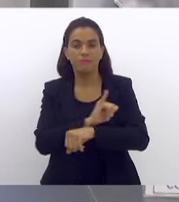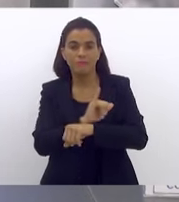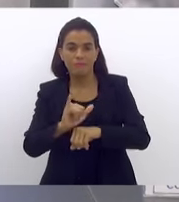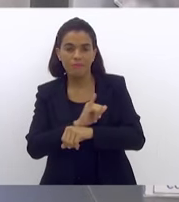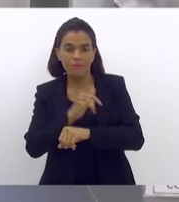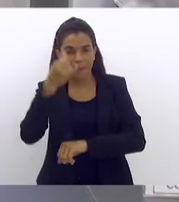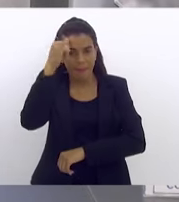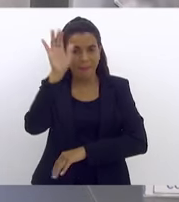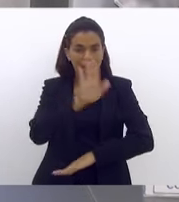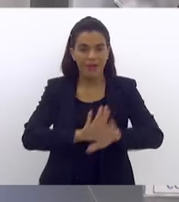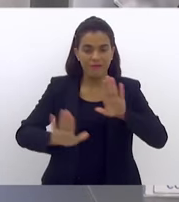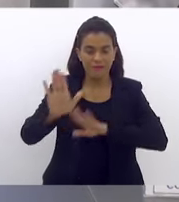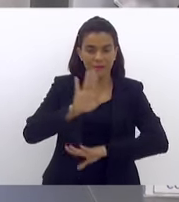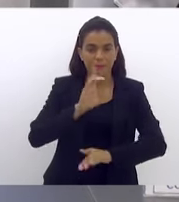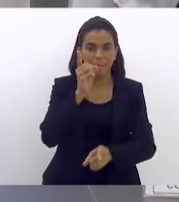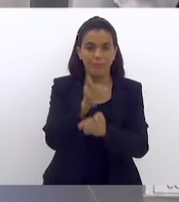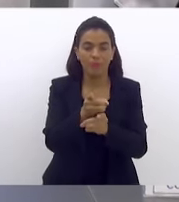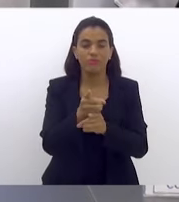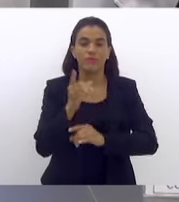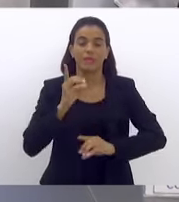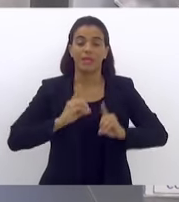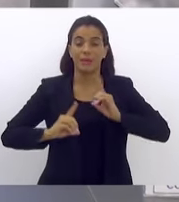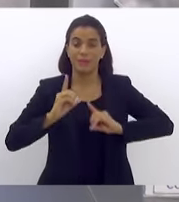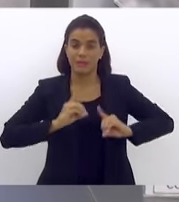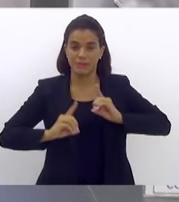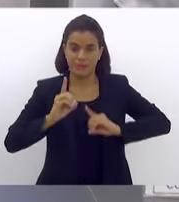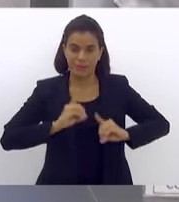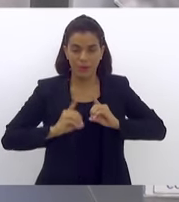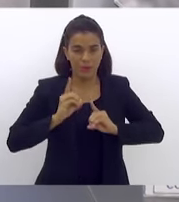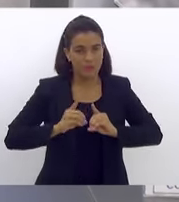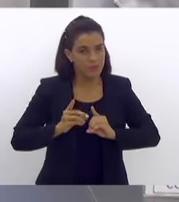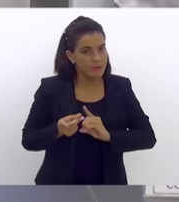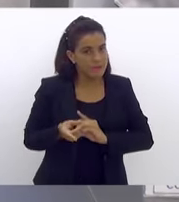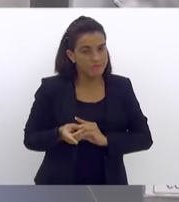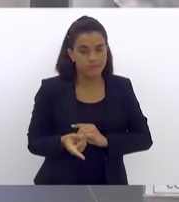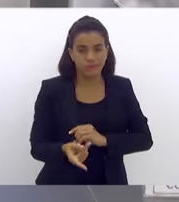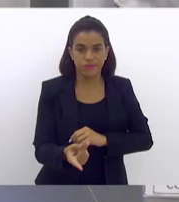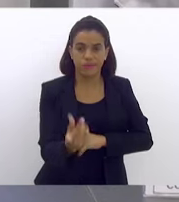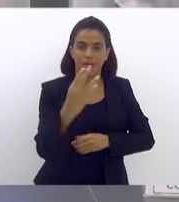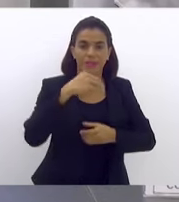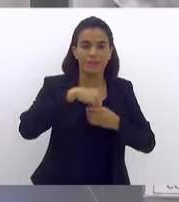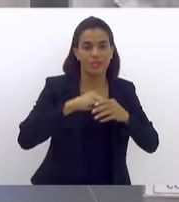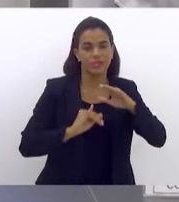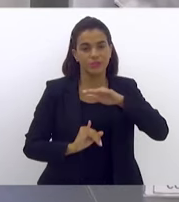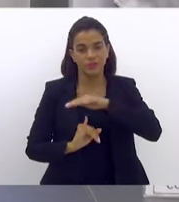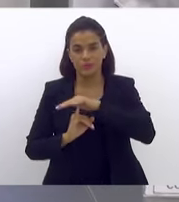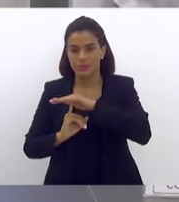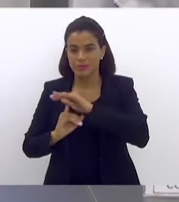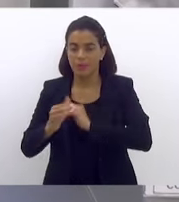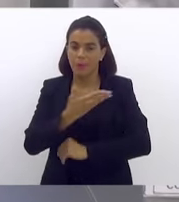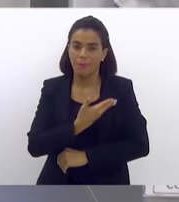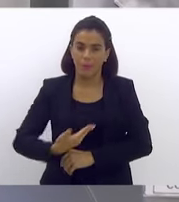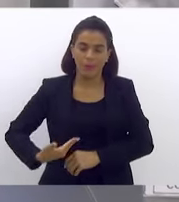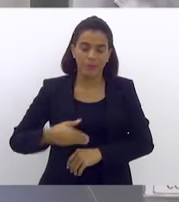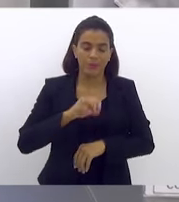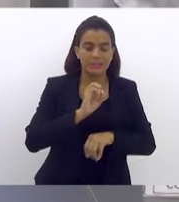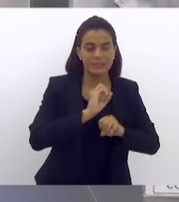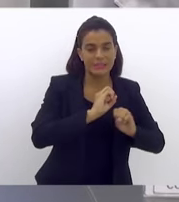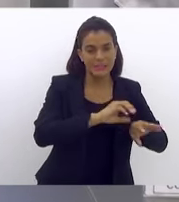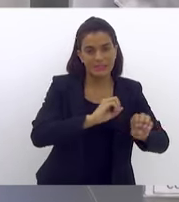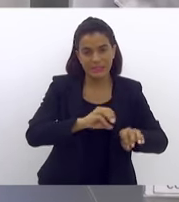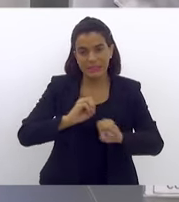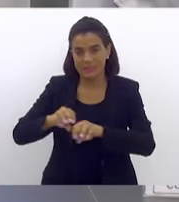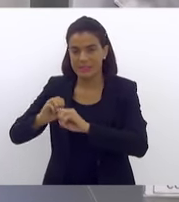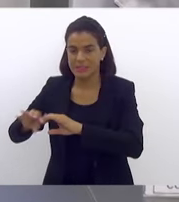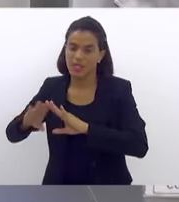e acompanhamento de casos de depressão de forma contínua dentro das instituições públicas de ensino no âmbito do Estado do Rio de